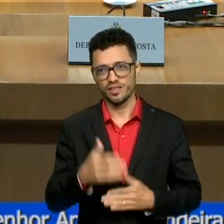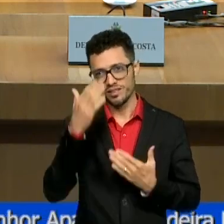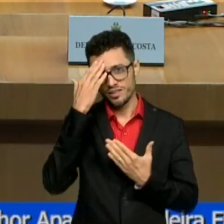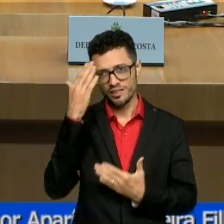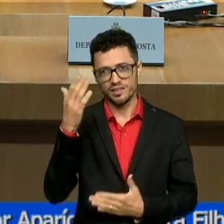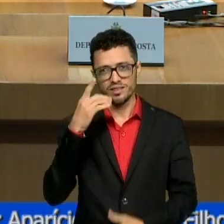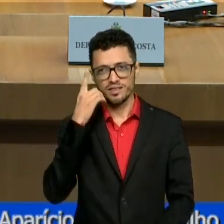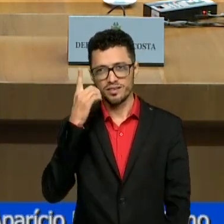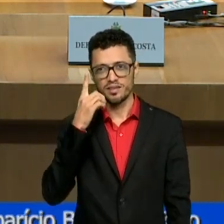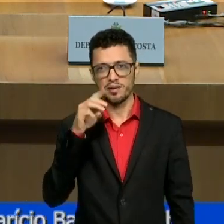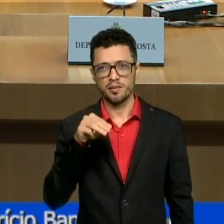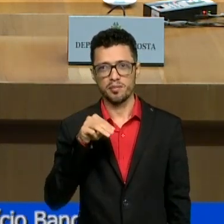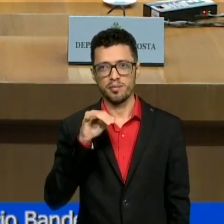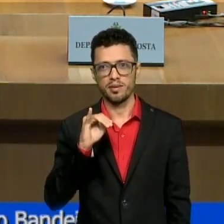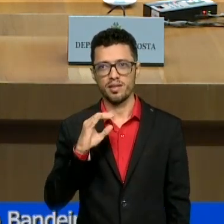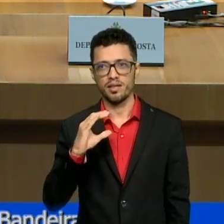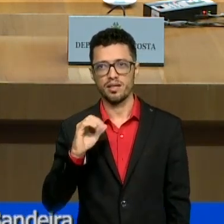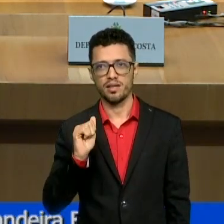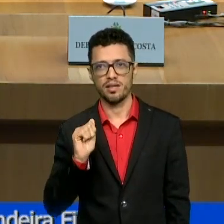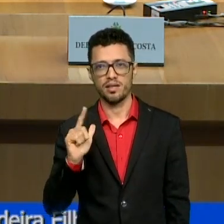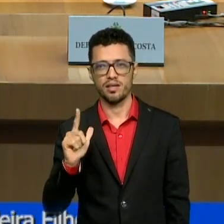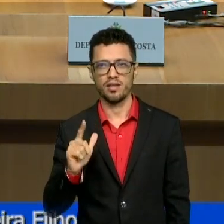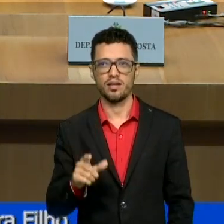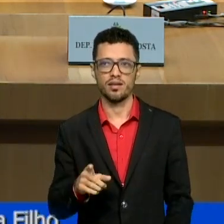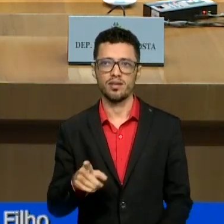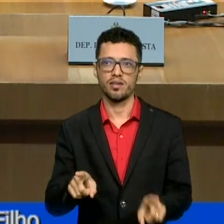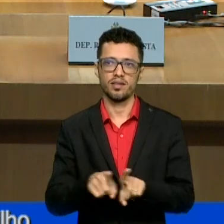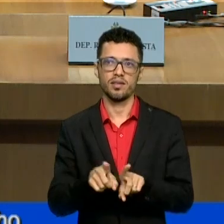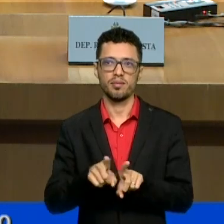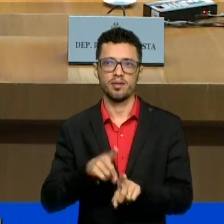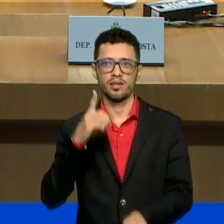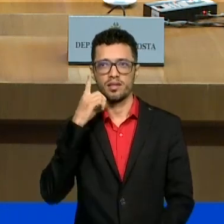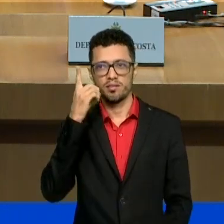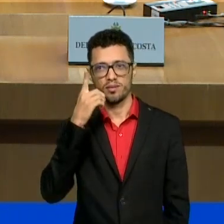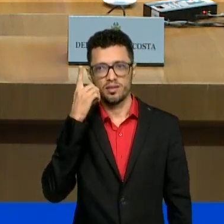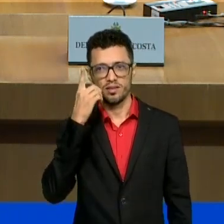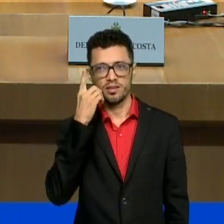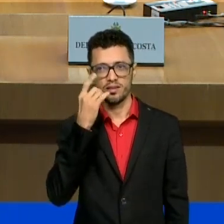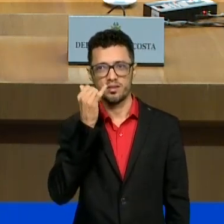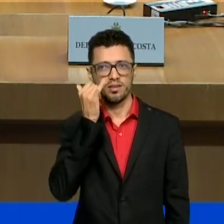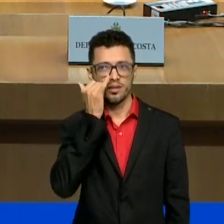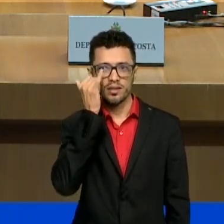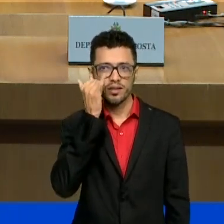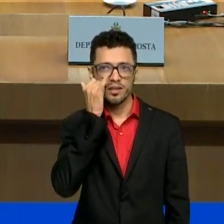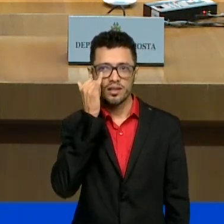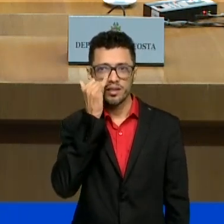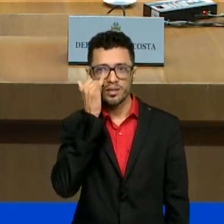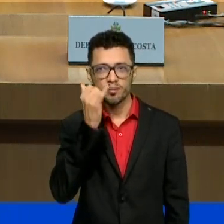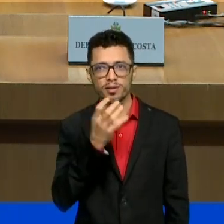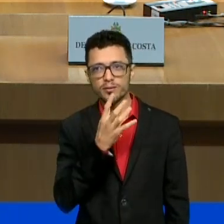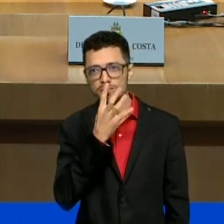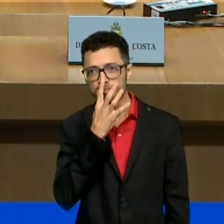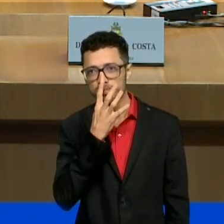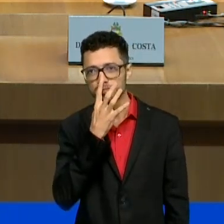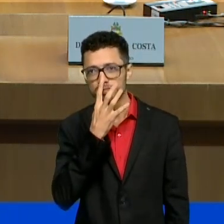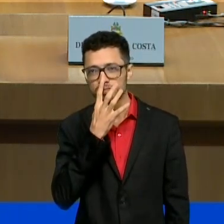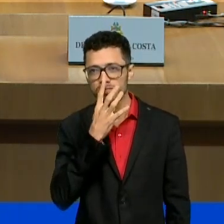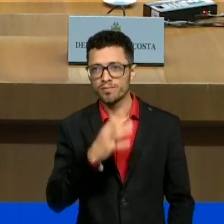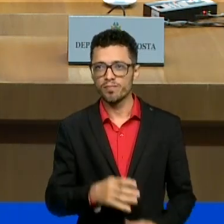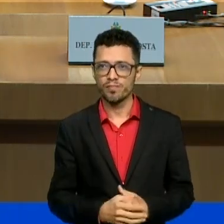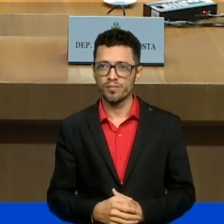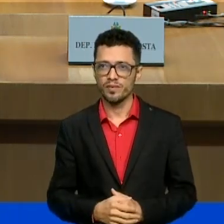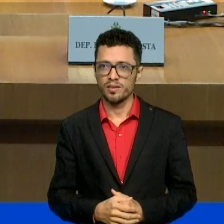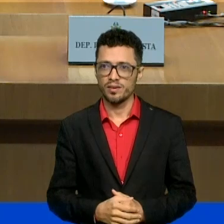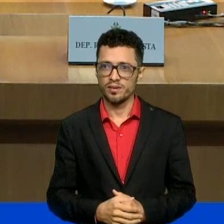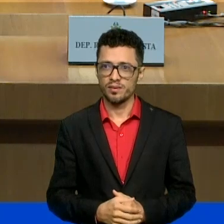Mical Damasceno, do nosso querido deputado doutor Iglésio. A prestigiar aqui, dizendo para ele, meus deputados, que